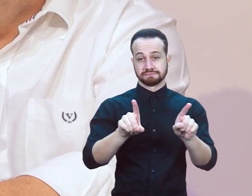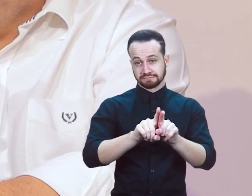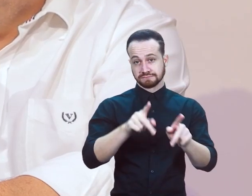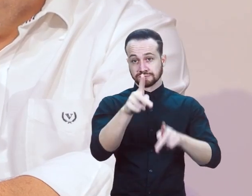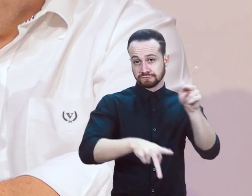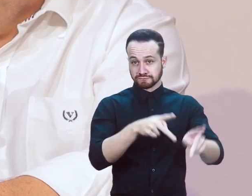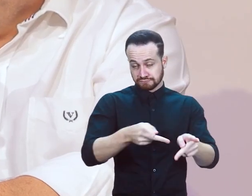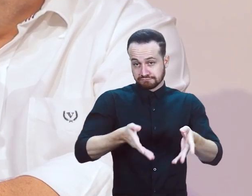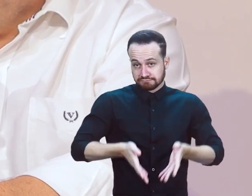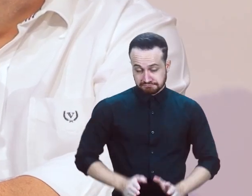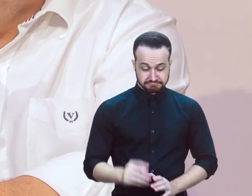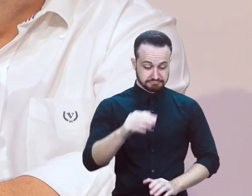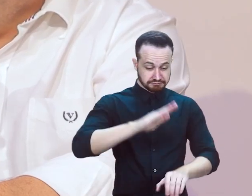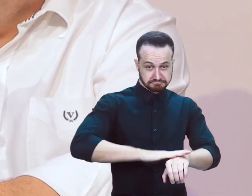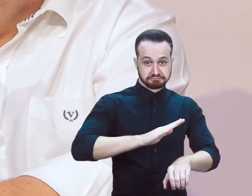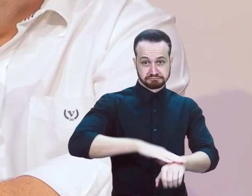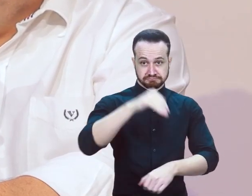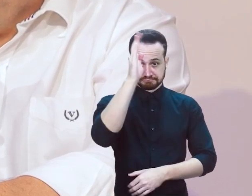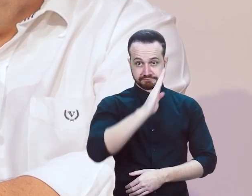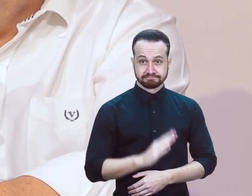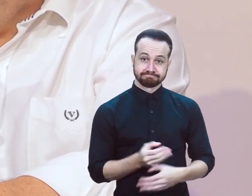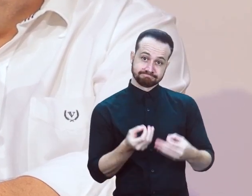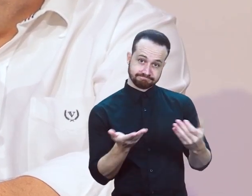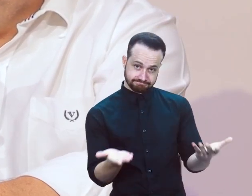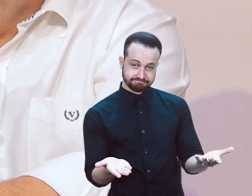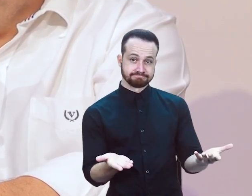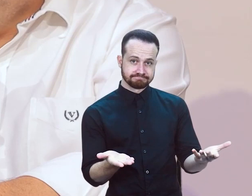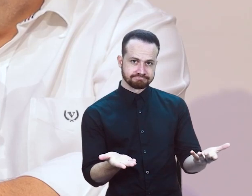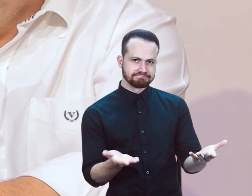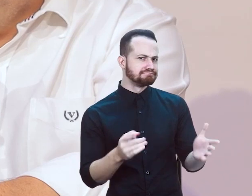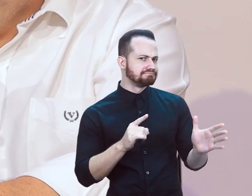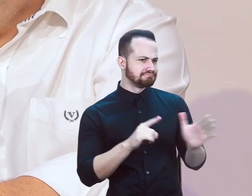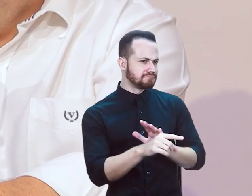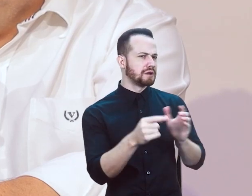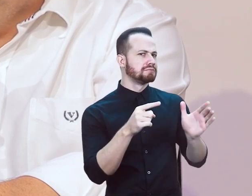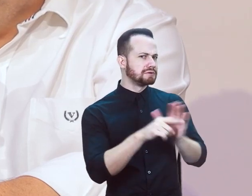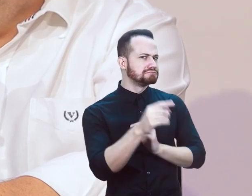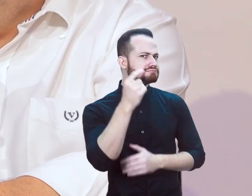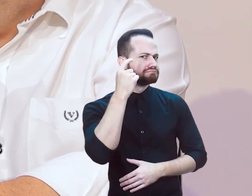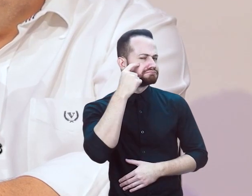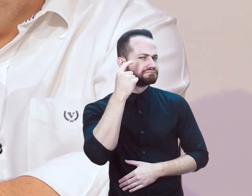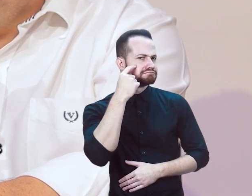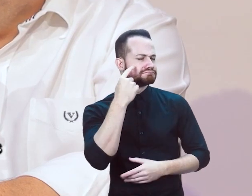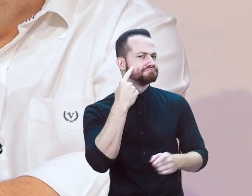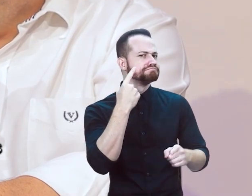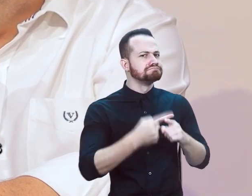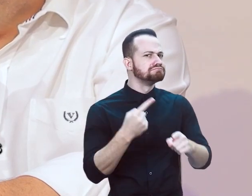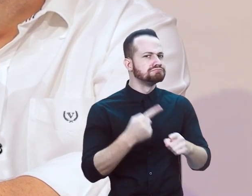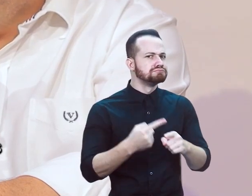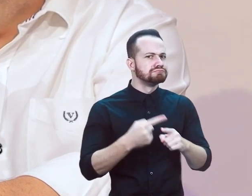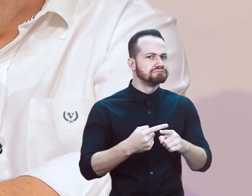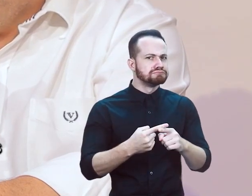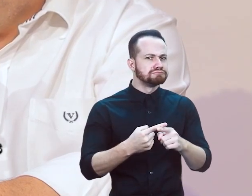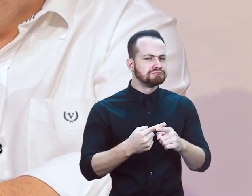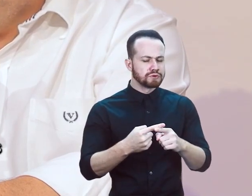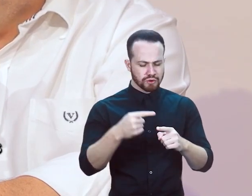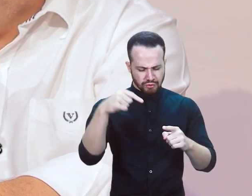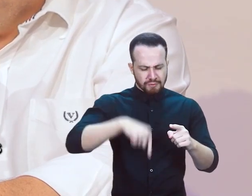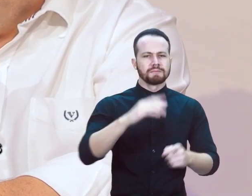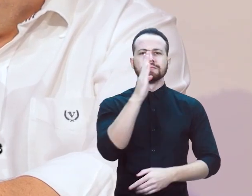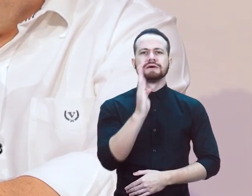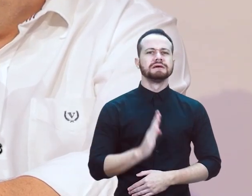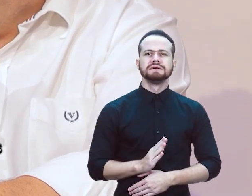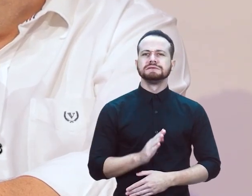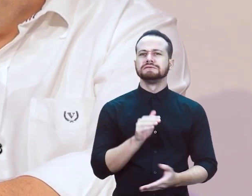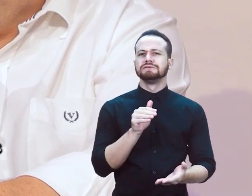nascido aqui no Brasil. No seu entendimento, por que fomos o último